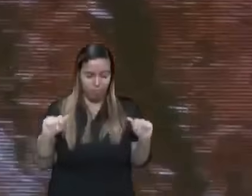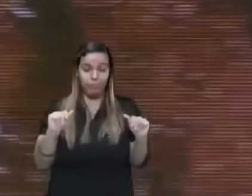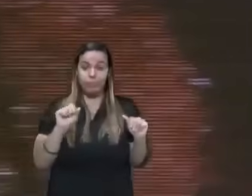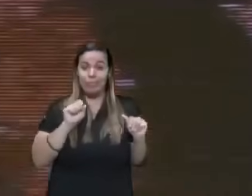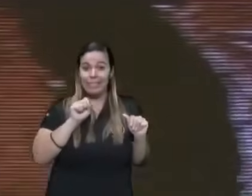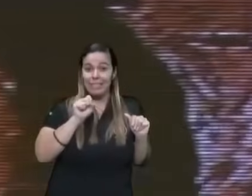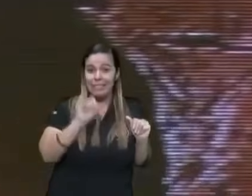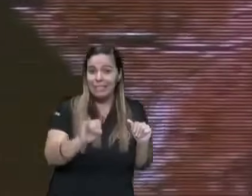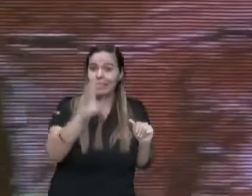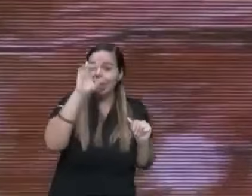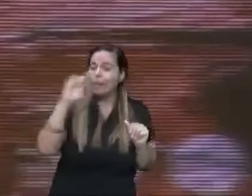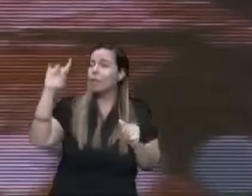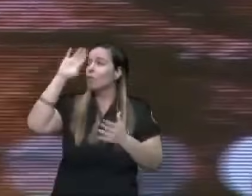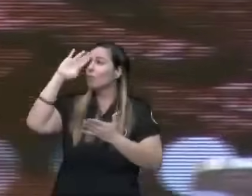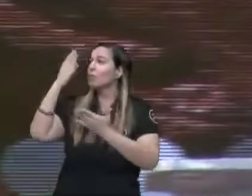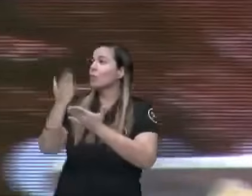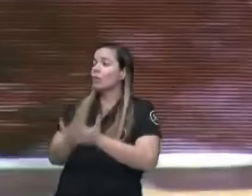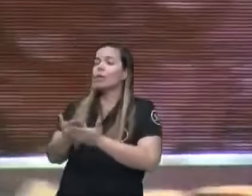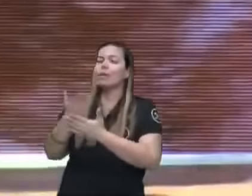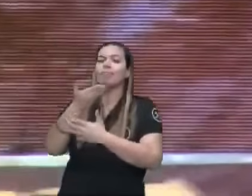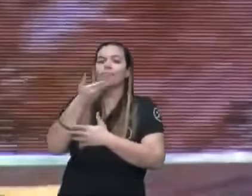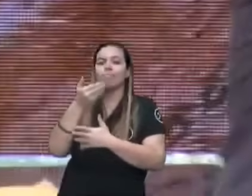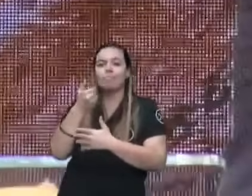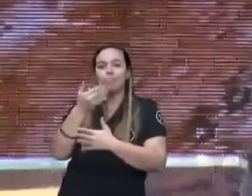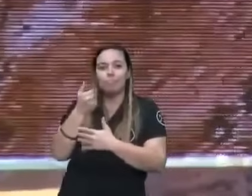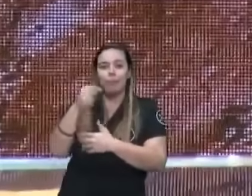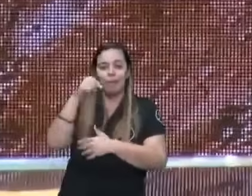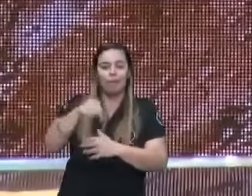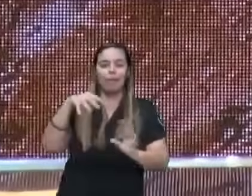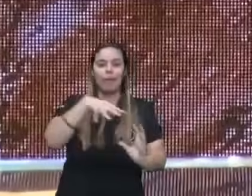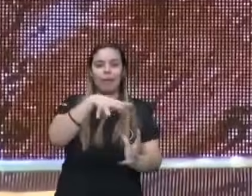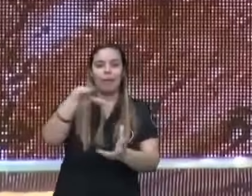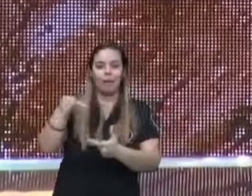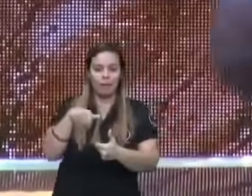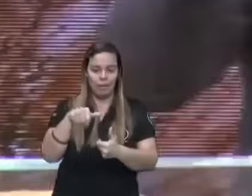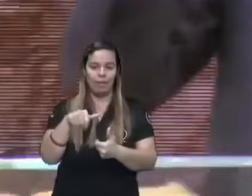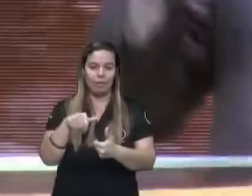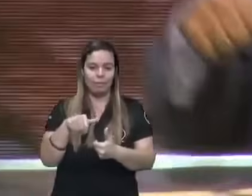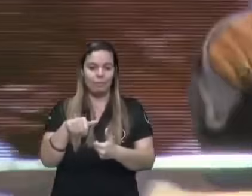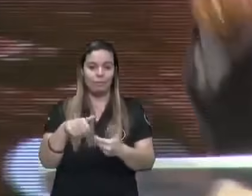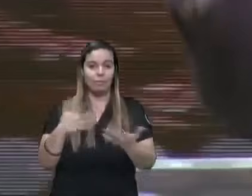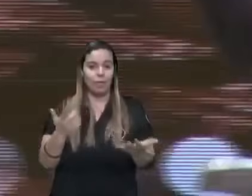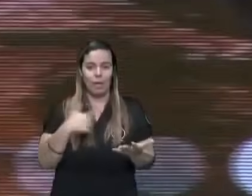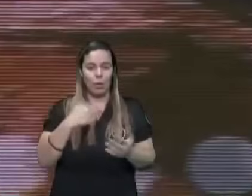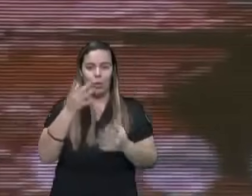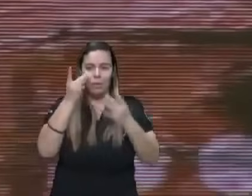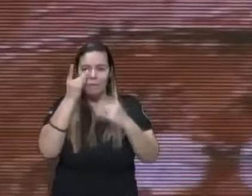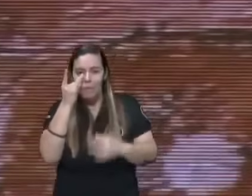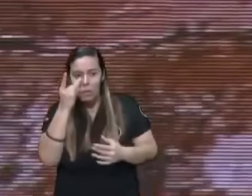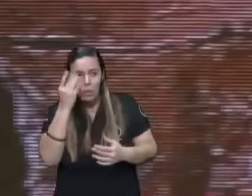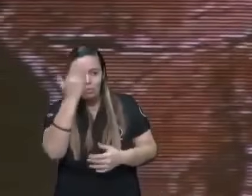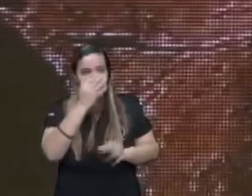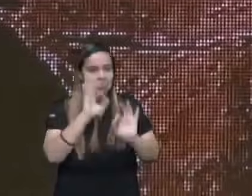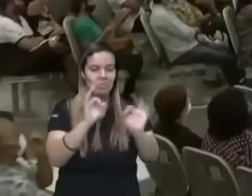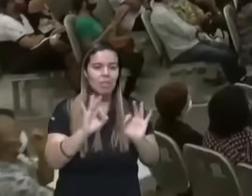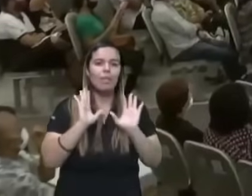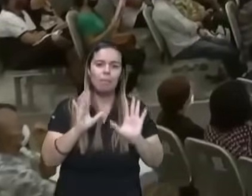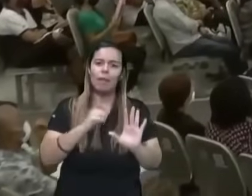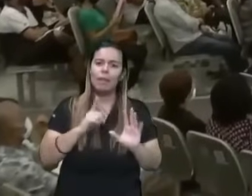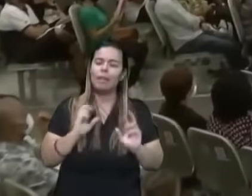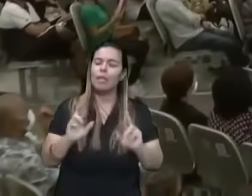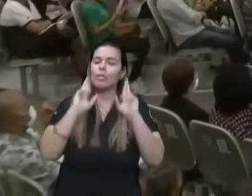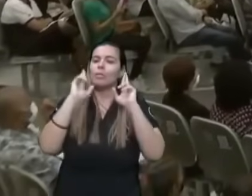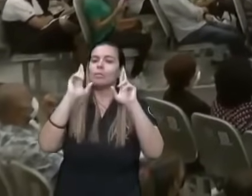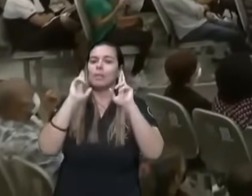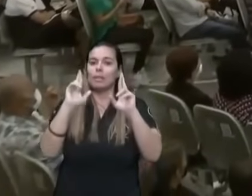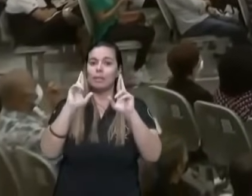não cresse que veria os bens do Senhor na terra dos viventes. Eu ainda não estou vendo, mas eu vou ver, eu tenho esperança.